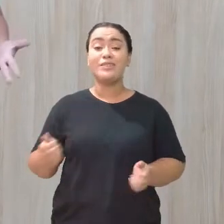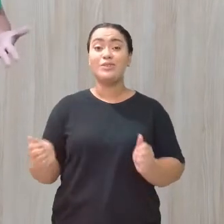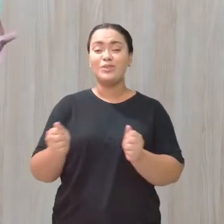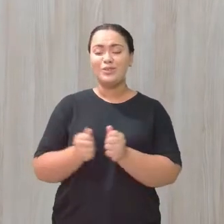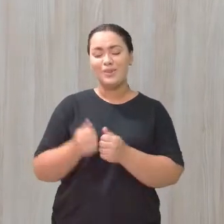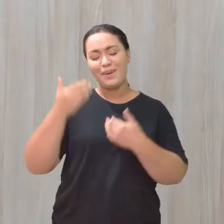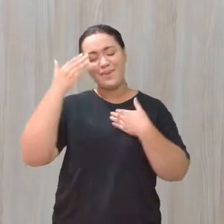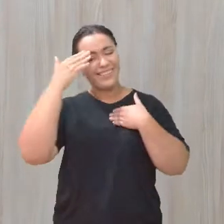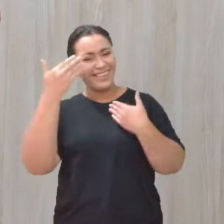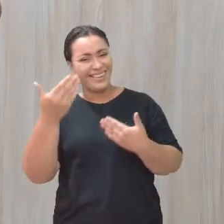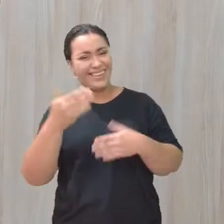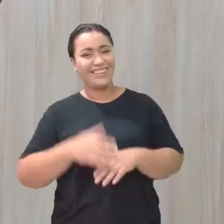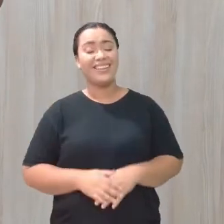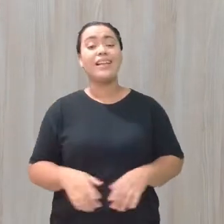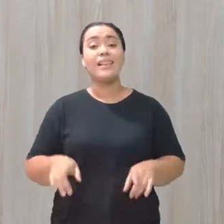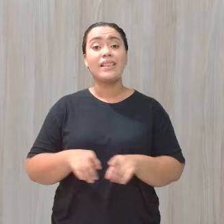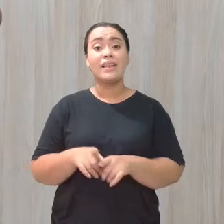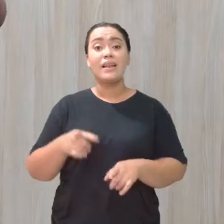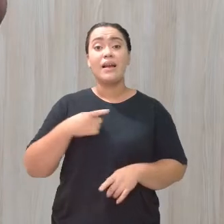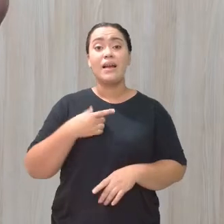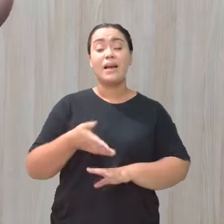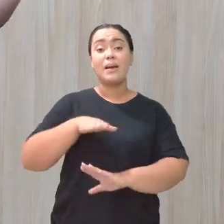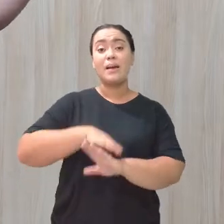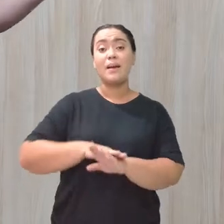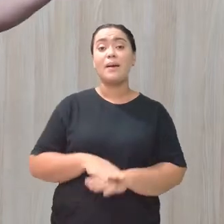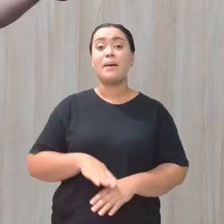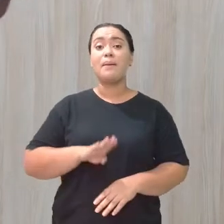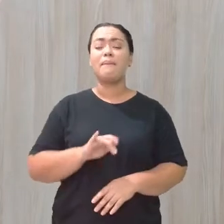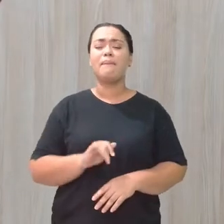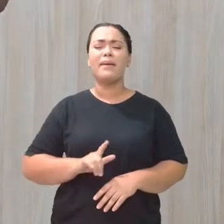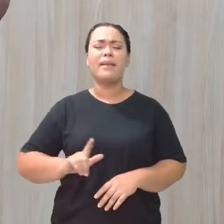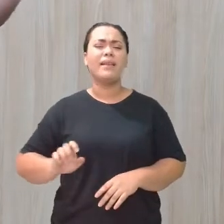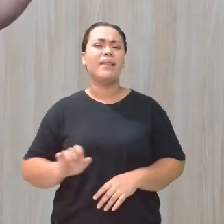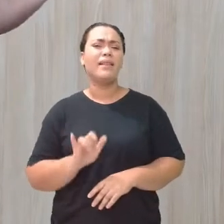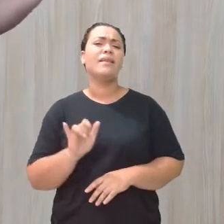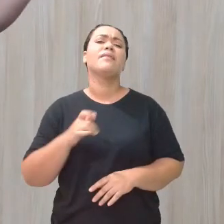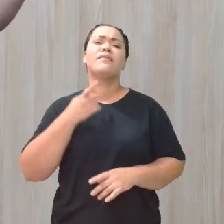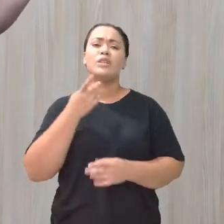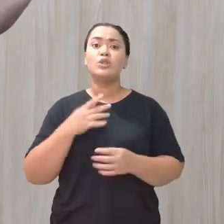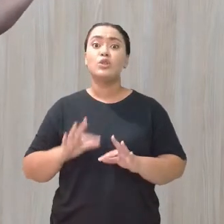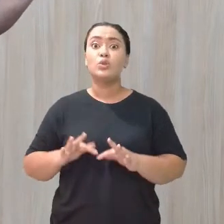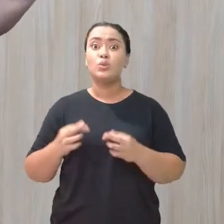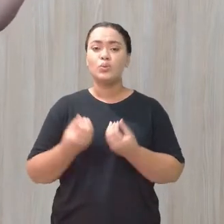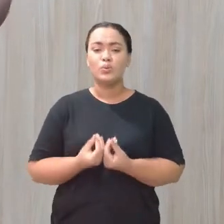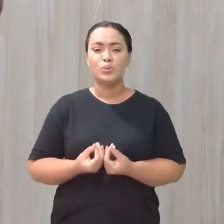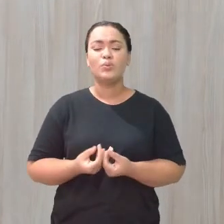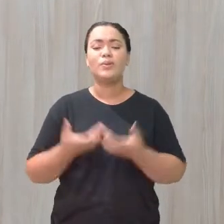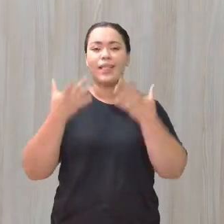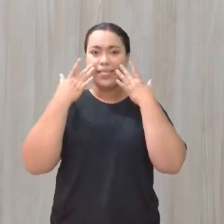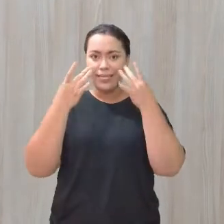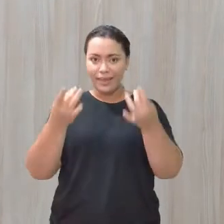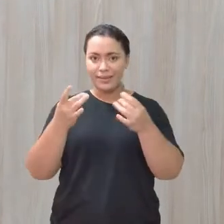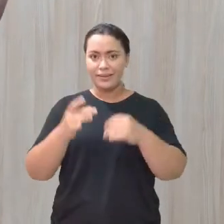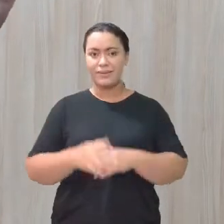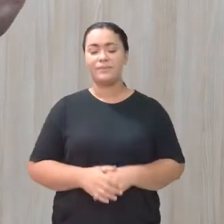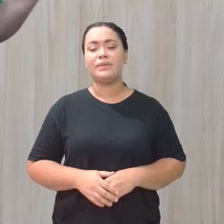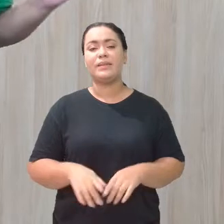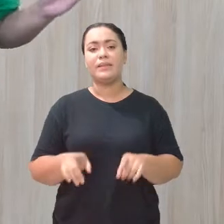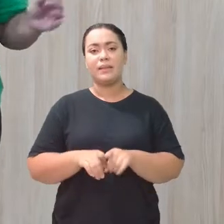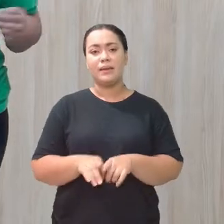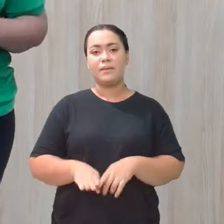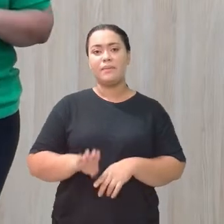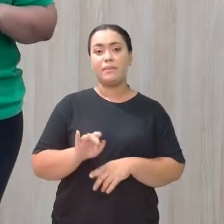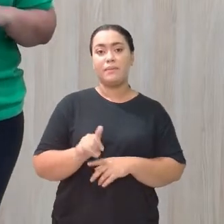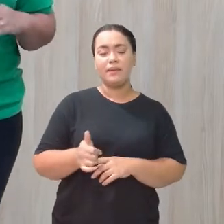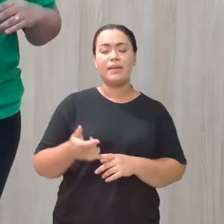acompanhada, obrigada. Estou com o Billy, que está prestando atenção aqui em tudo que eu falo, não é isso, Billy? Estou com Bia também,